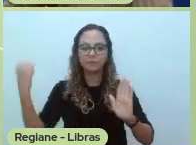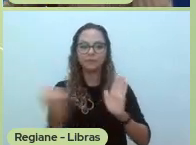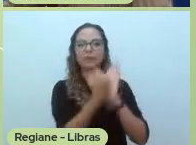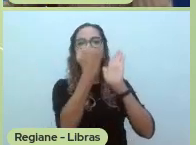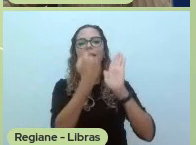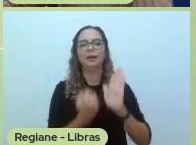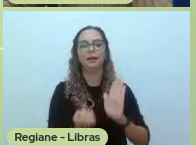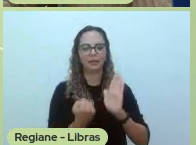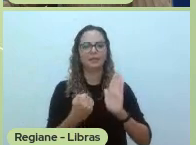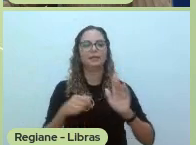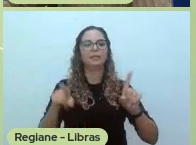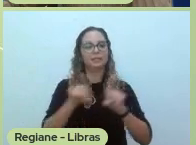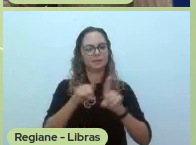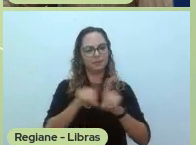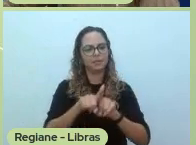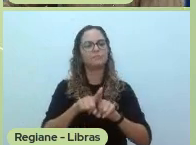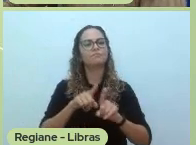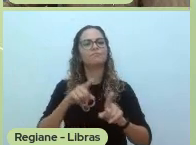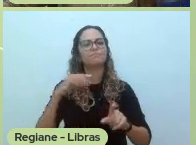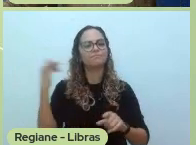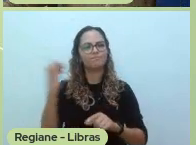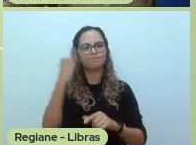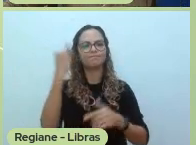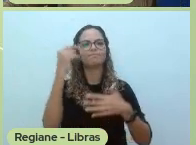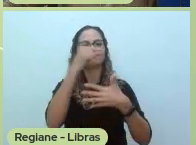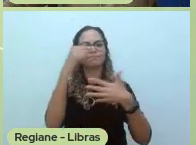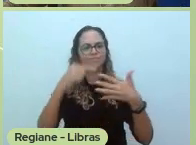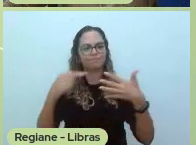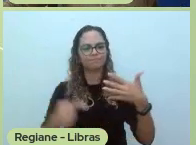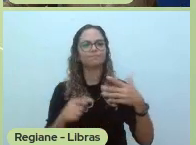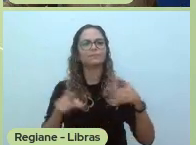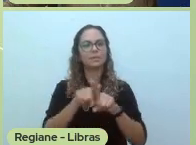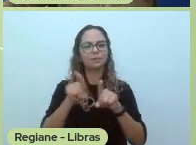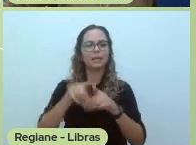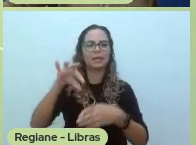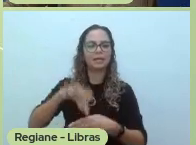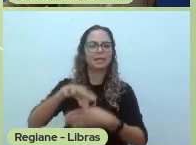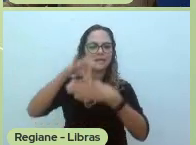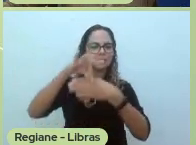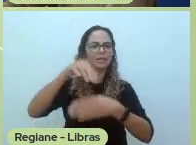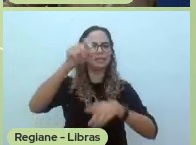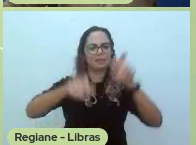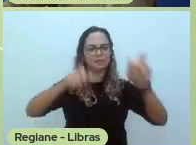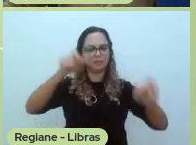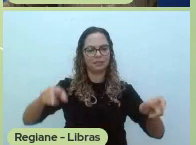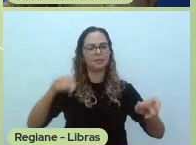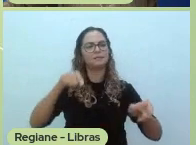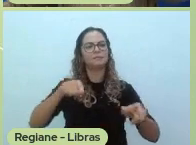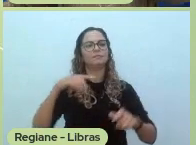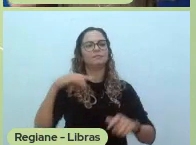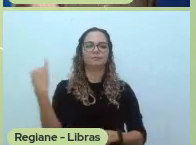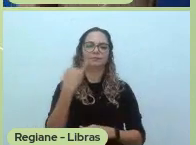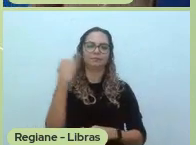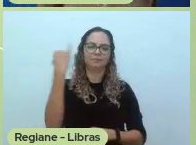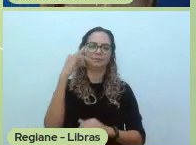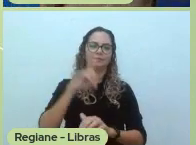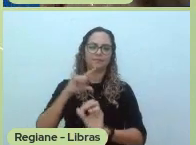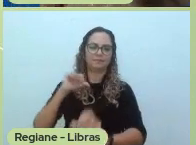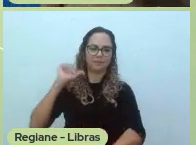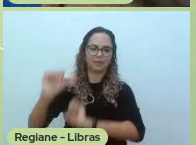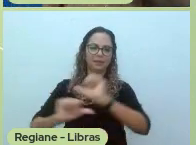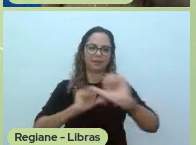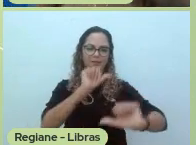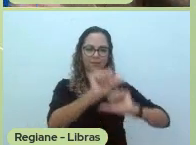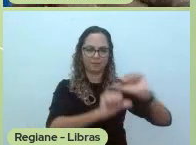de atitudes essenciais, está falando de capacitação de liderança. E aí a gente sustenta um movimento de transformação